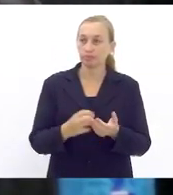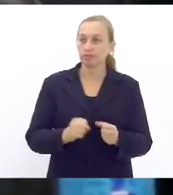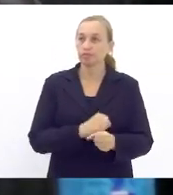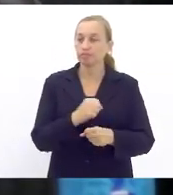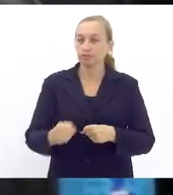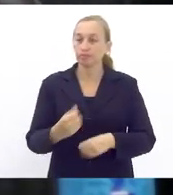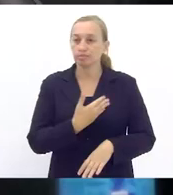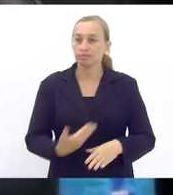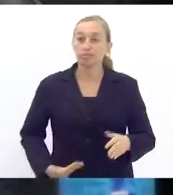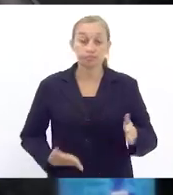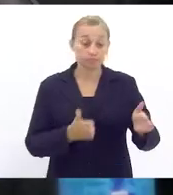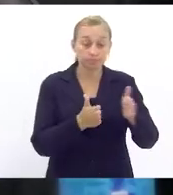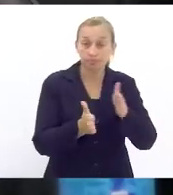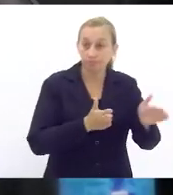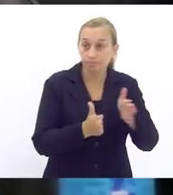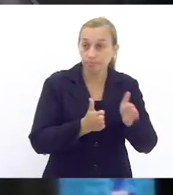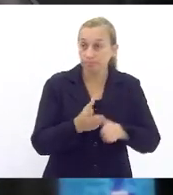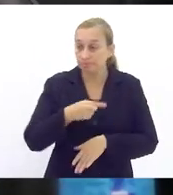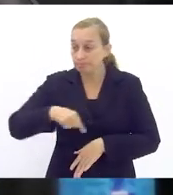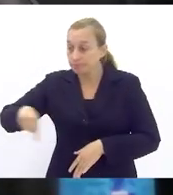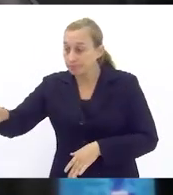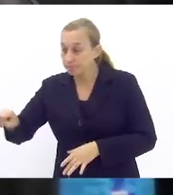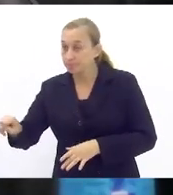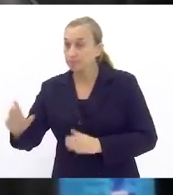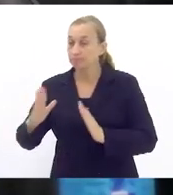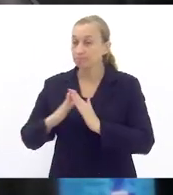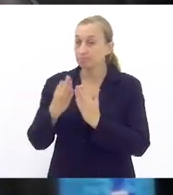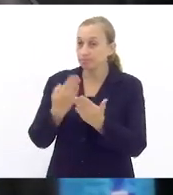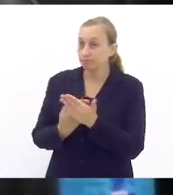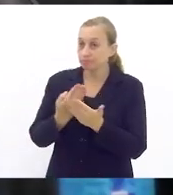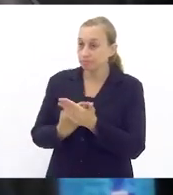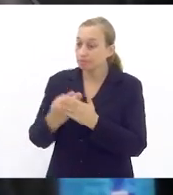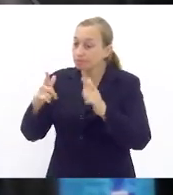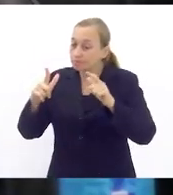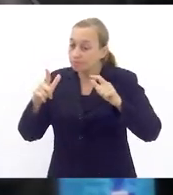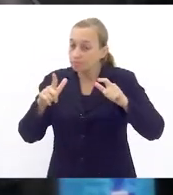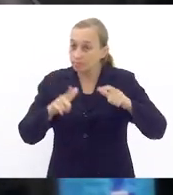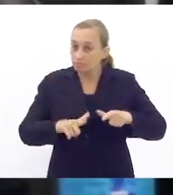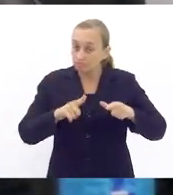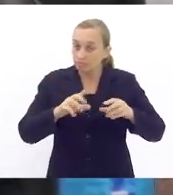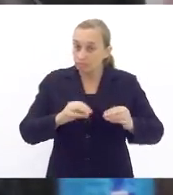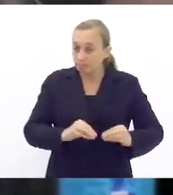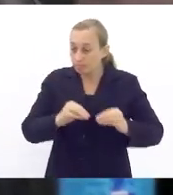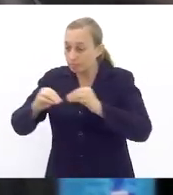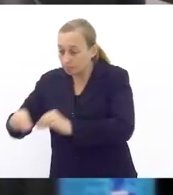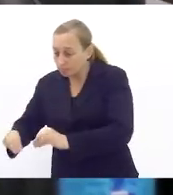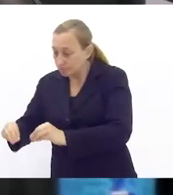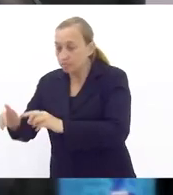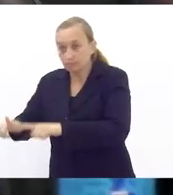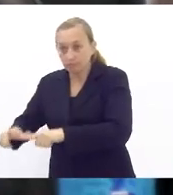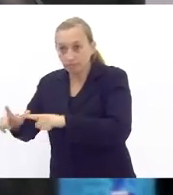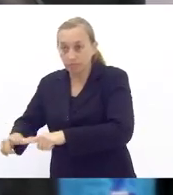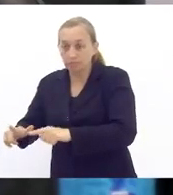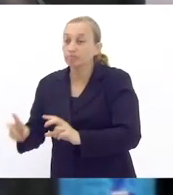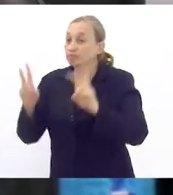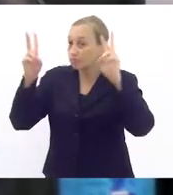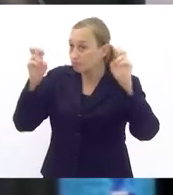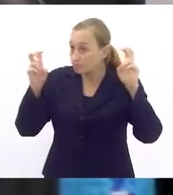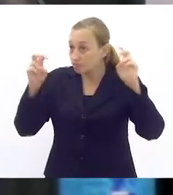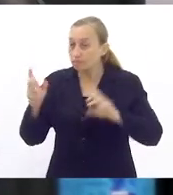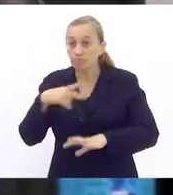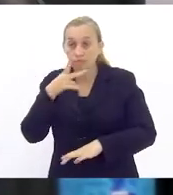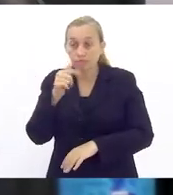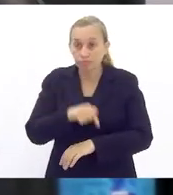os prazos sobre a ida da comunidade escolar para um determinado equipamento sobre questões que foram